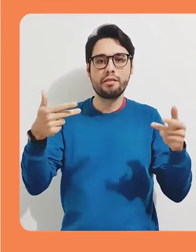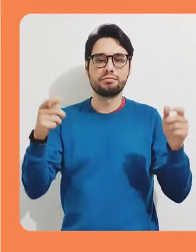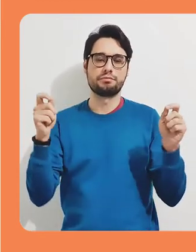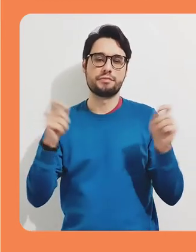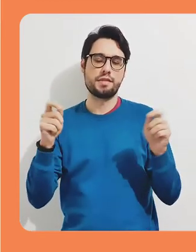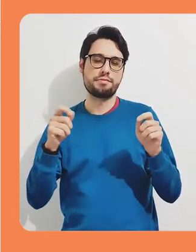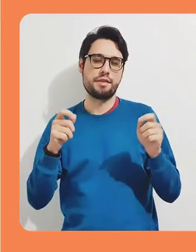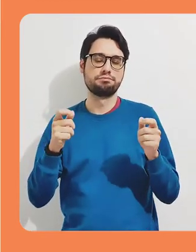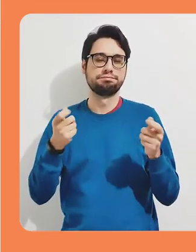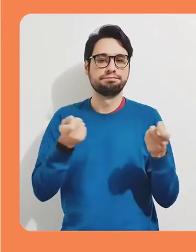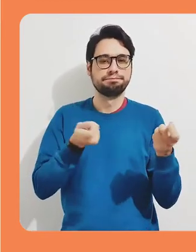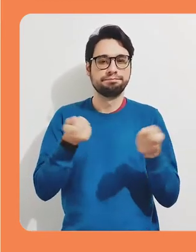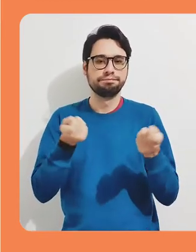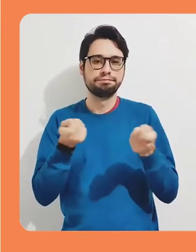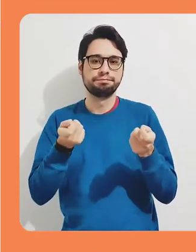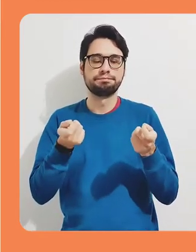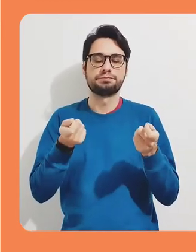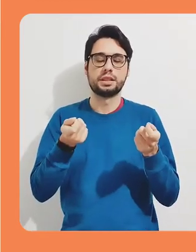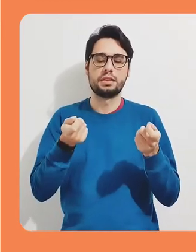textos do Moodle.